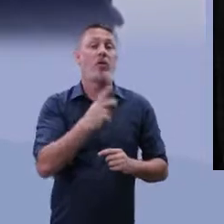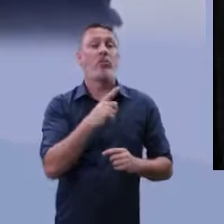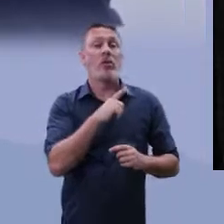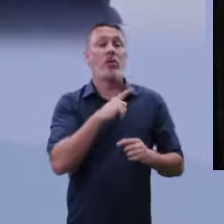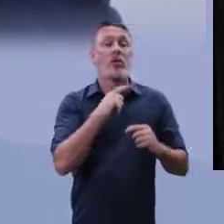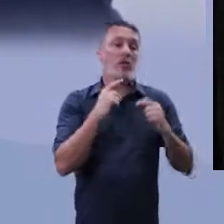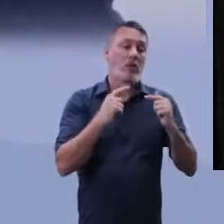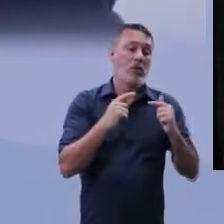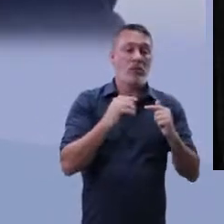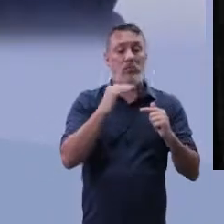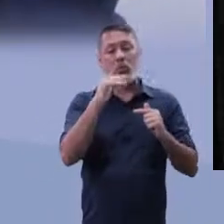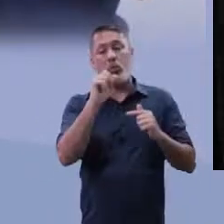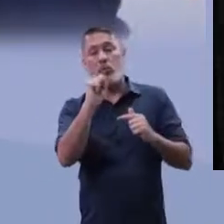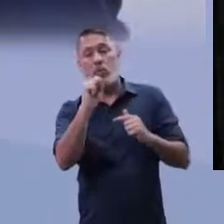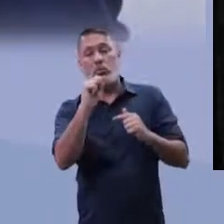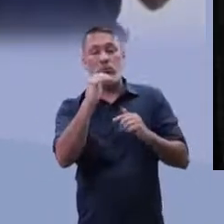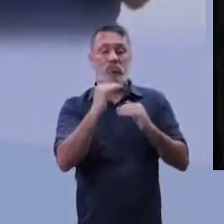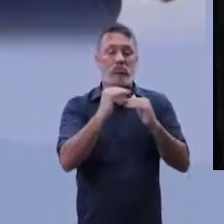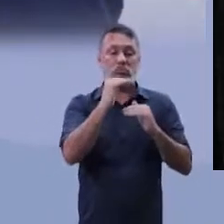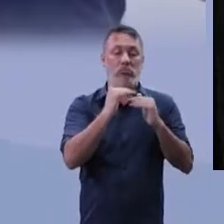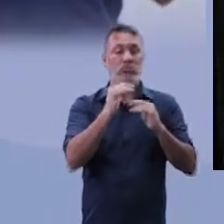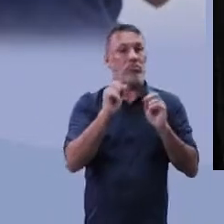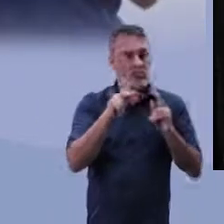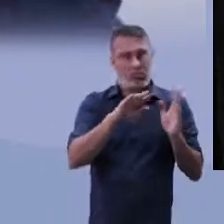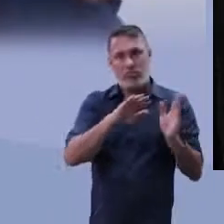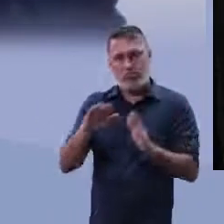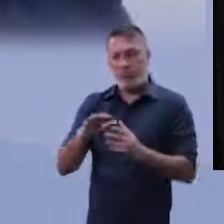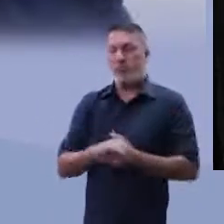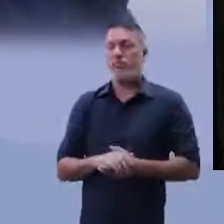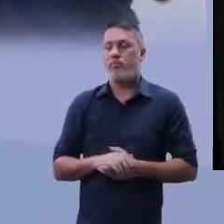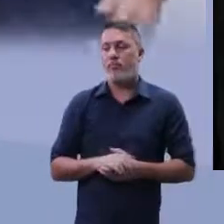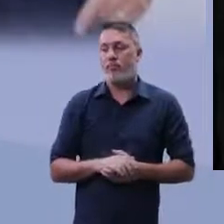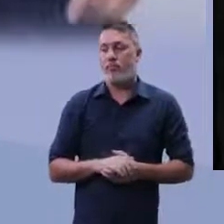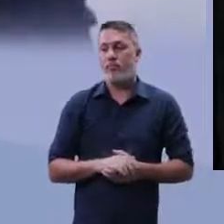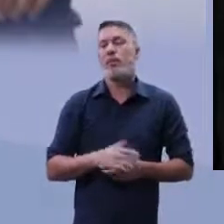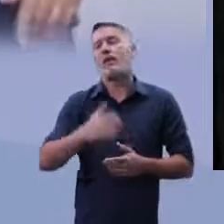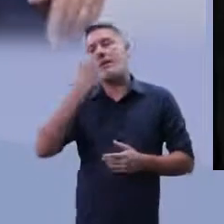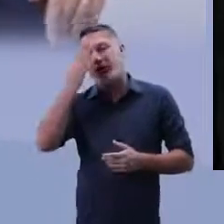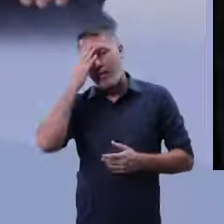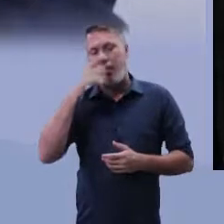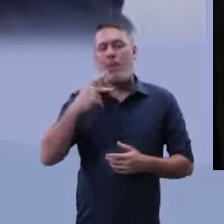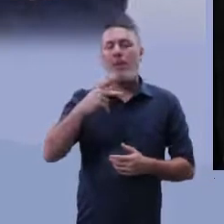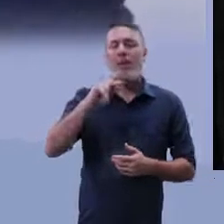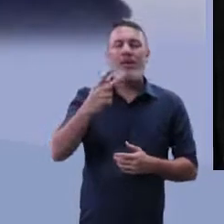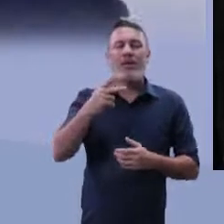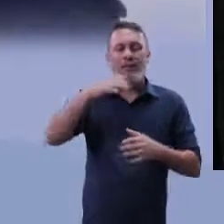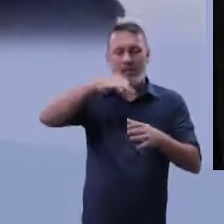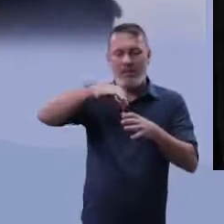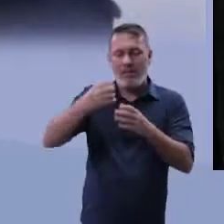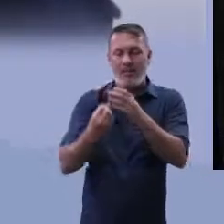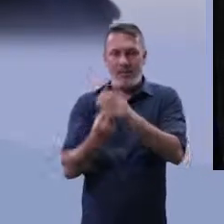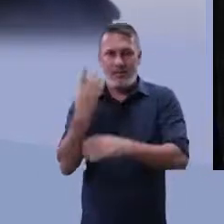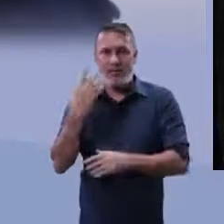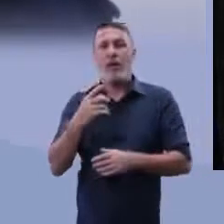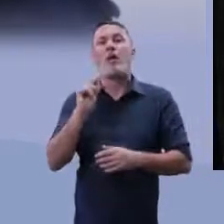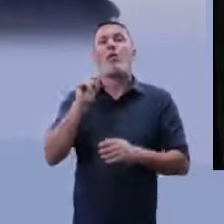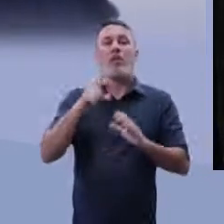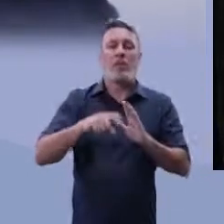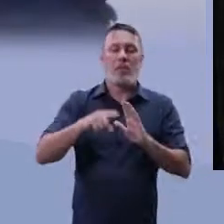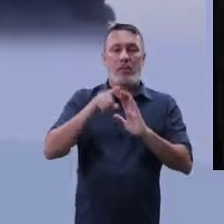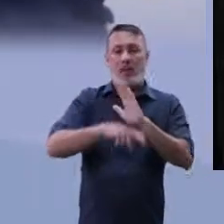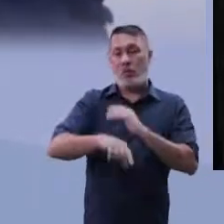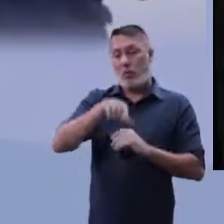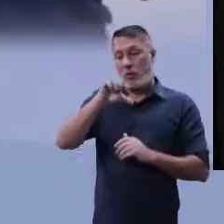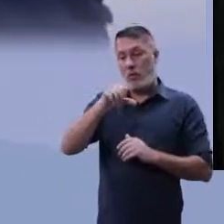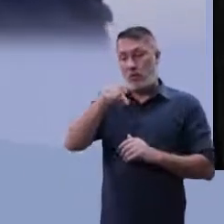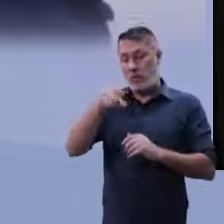rosa mais valorizada está aí no pH entre 7 e 8. Vamos nessa. Sabes que o pH é igual